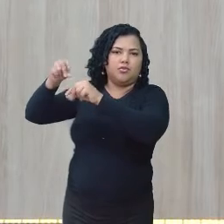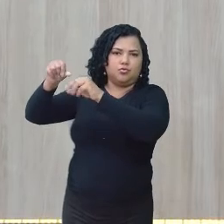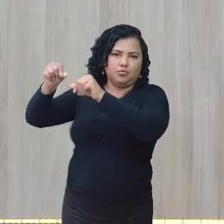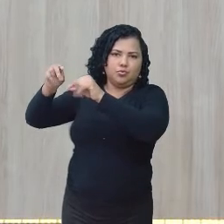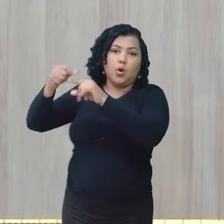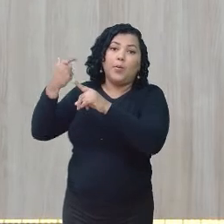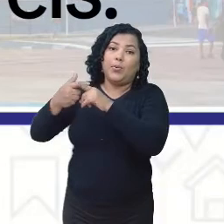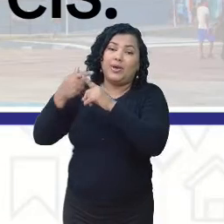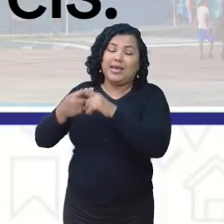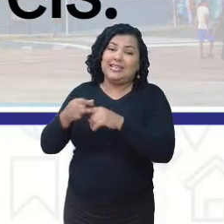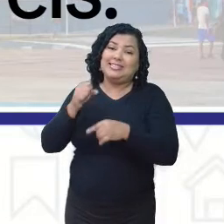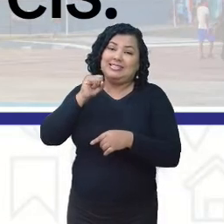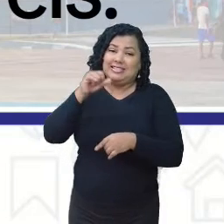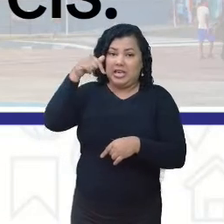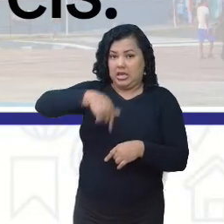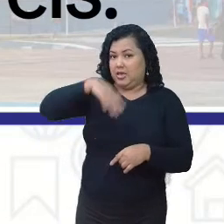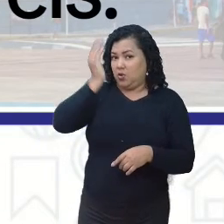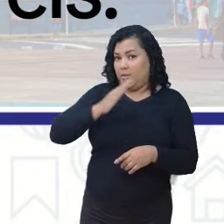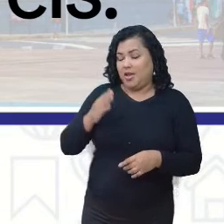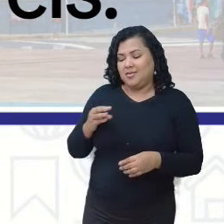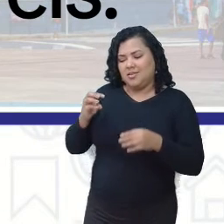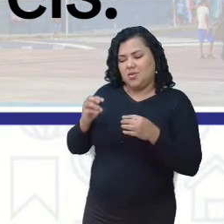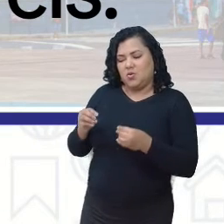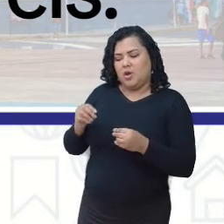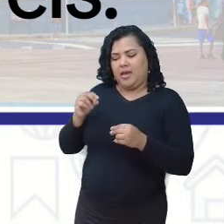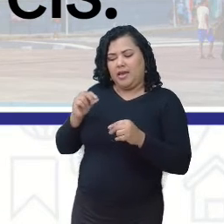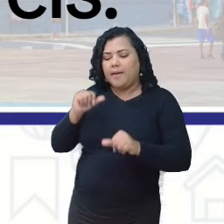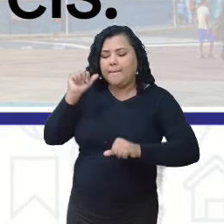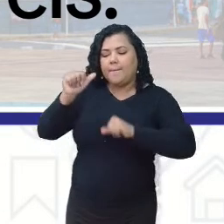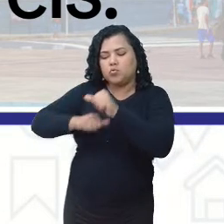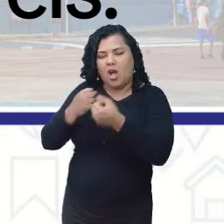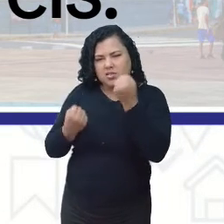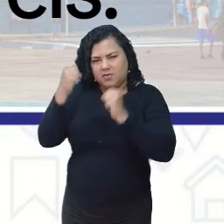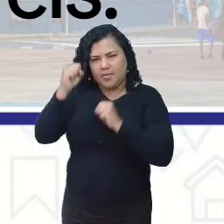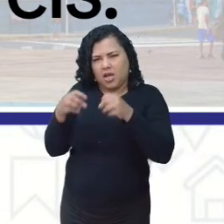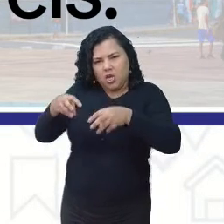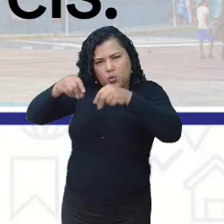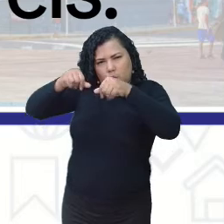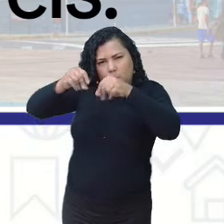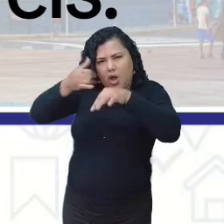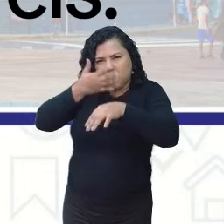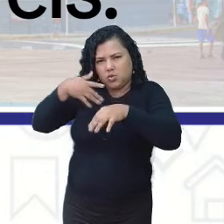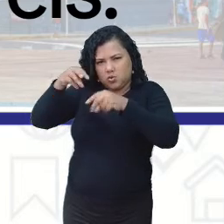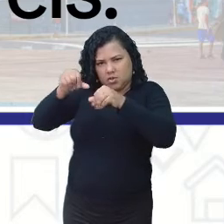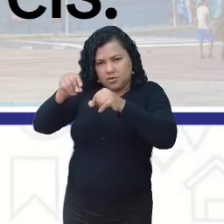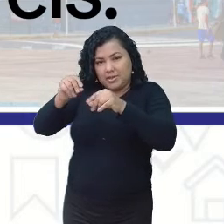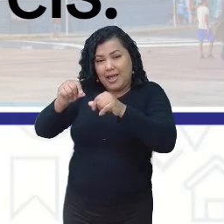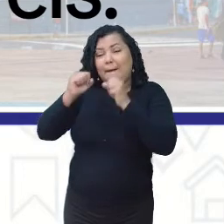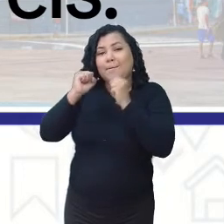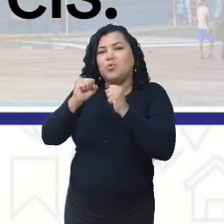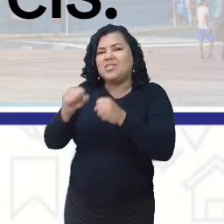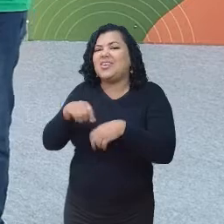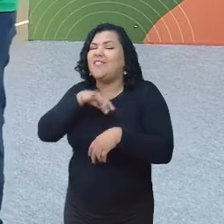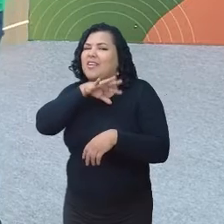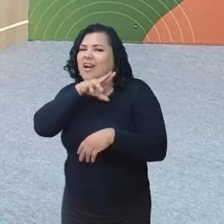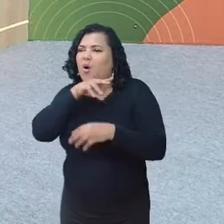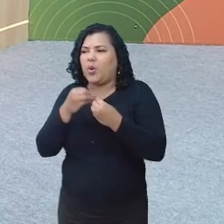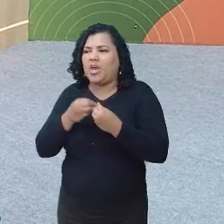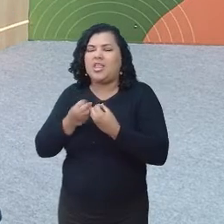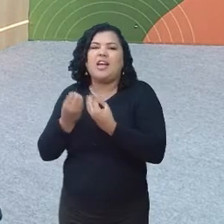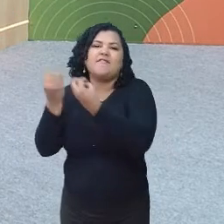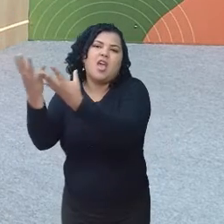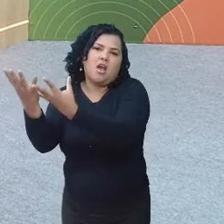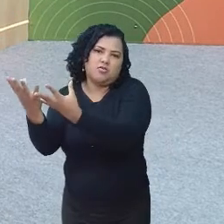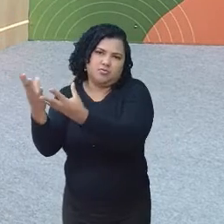experiência açucareira ela se deu aqui na região do Nordeste, né, não somente pelo litoral, mas porque o solo e